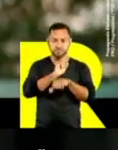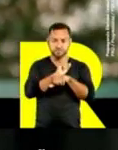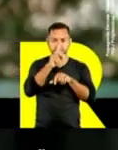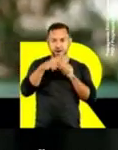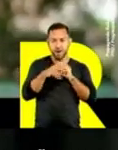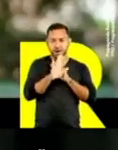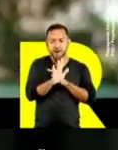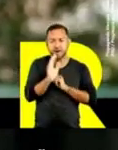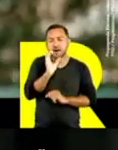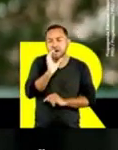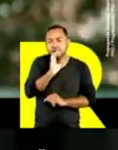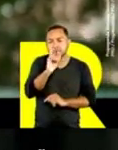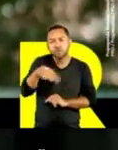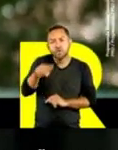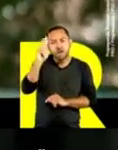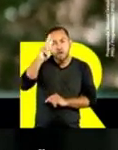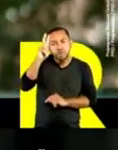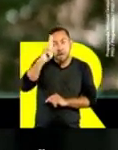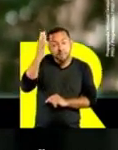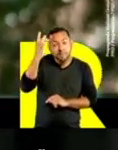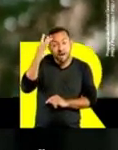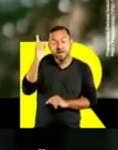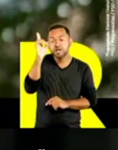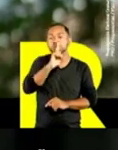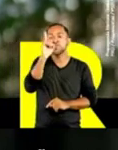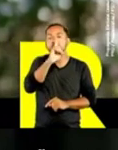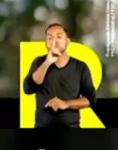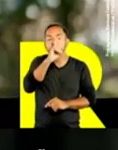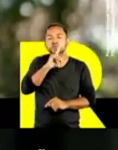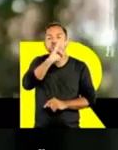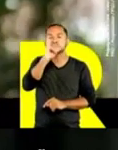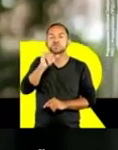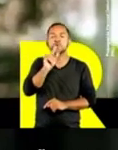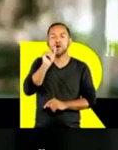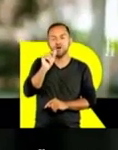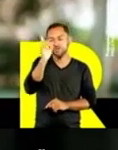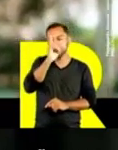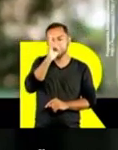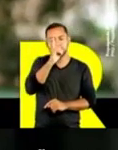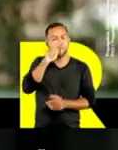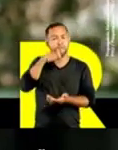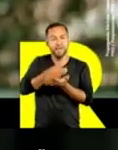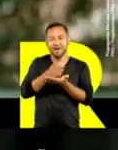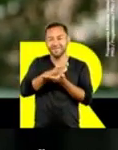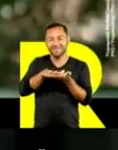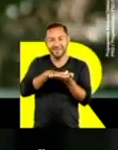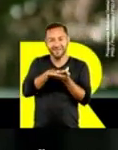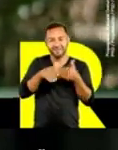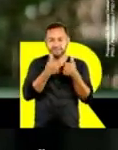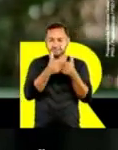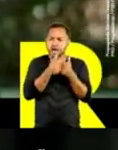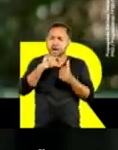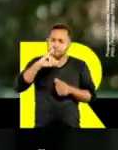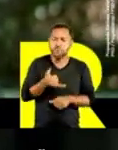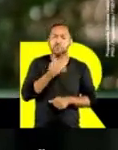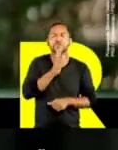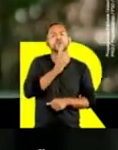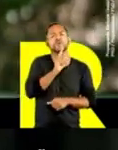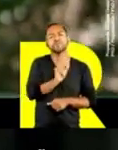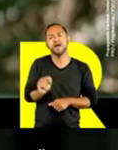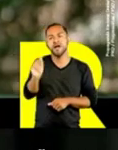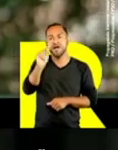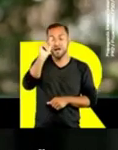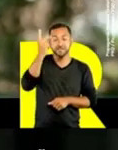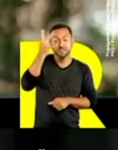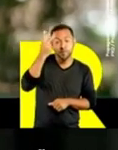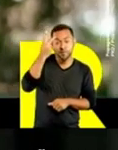Interromper o programa um pouquinho para te lembrar que amanhã é domingo, dia de Domingão Tarifa Zero. Aproveita para conhecer São Paulo sem pagar